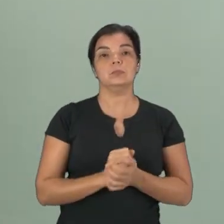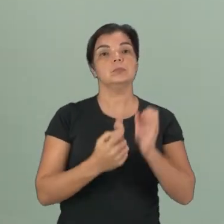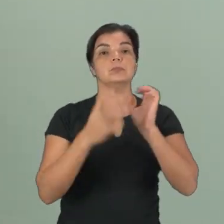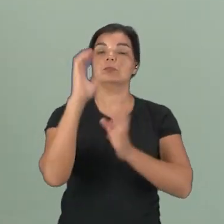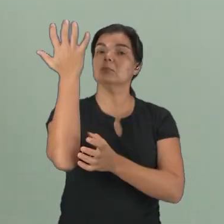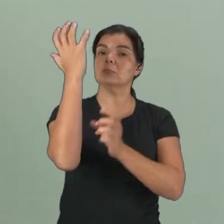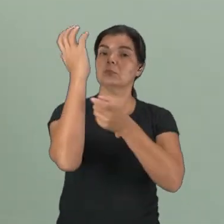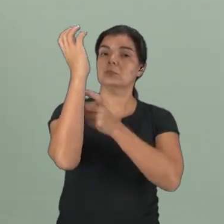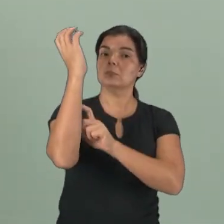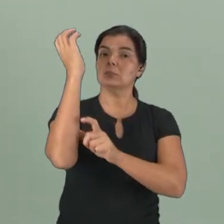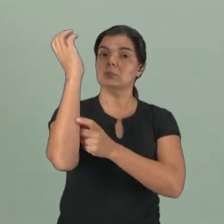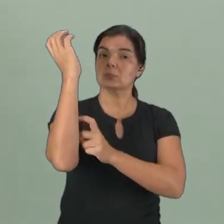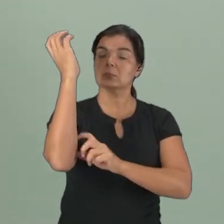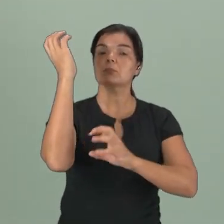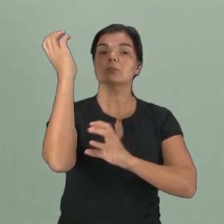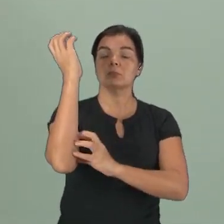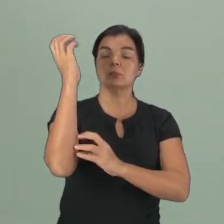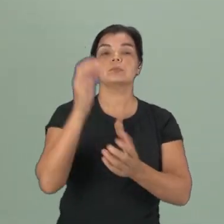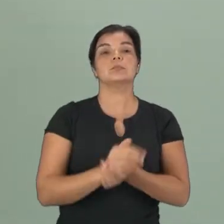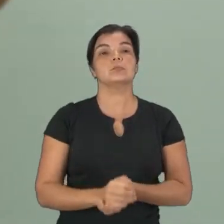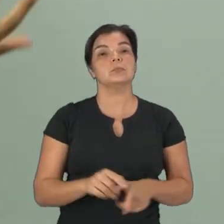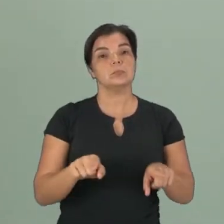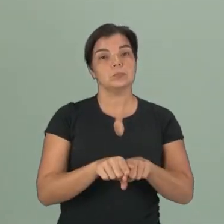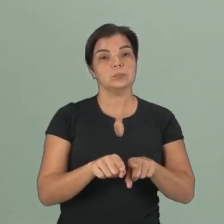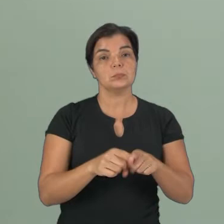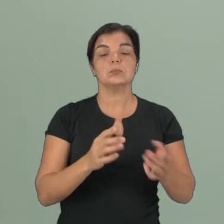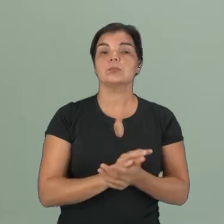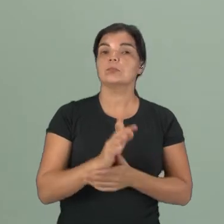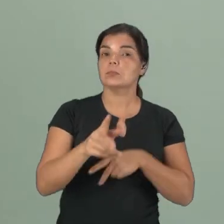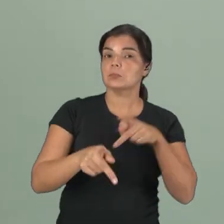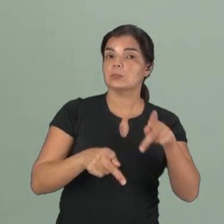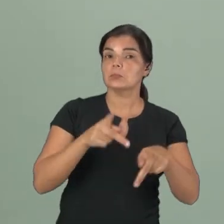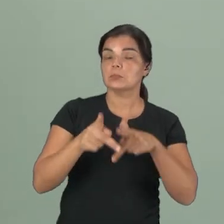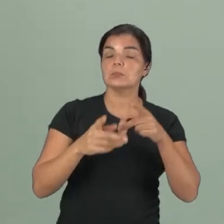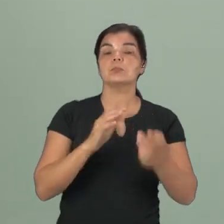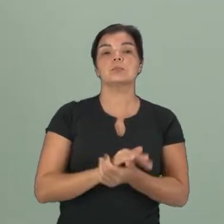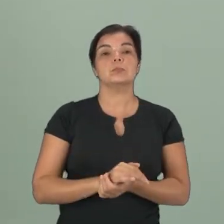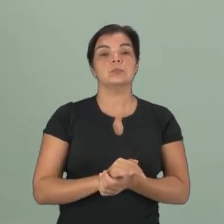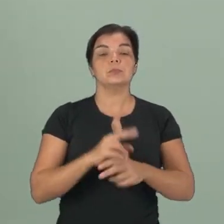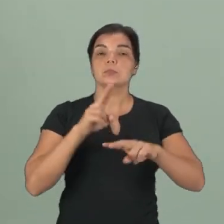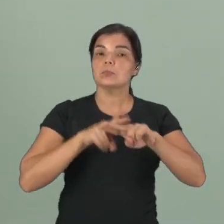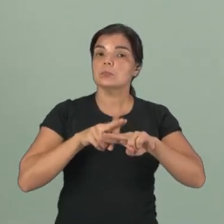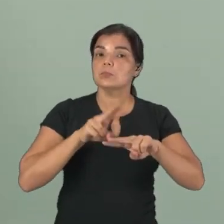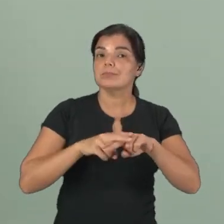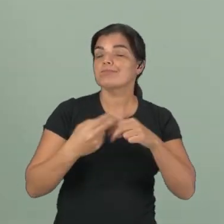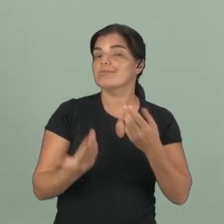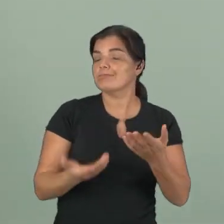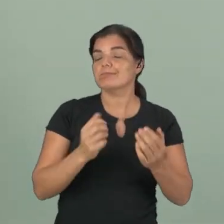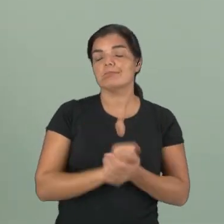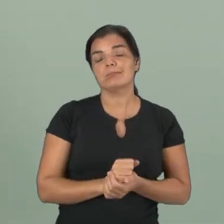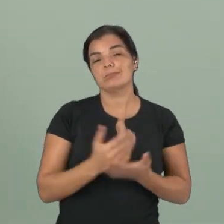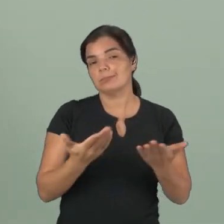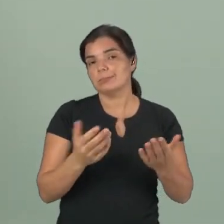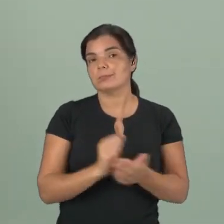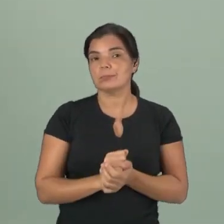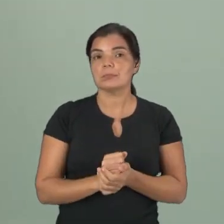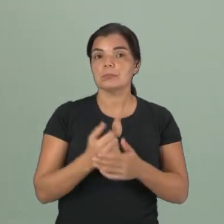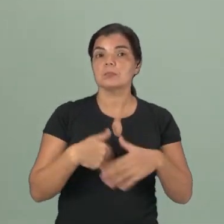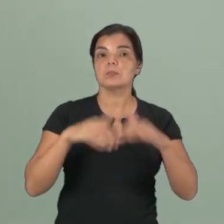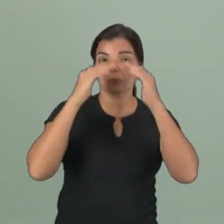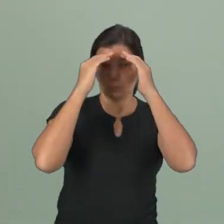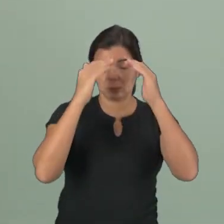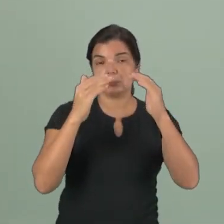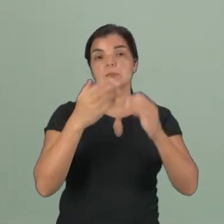extração da borracha. Então, esse tempo de cativeiro é o tempo em que essas populações estavam presas e, enfim, submetidas a